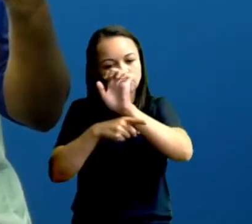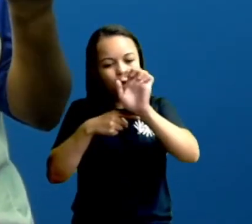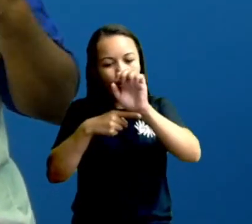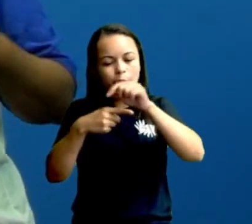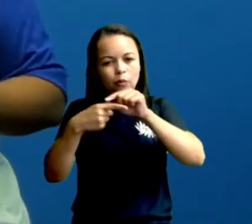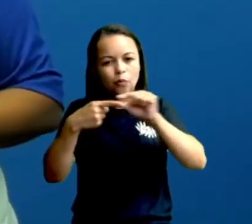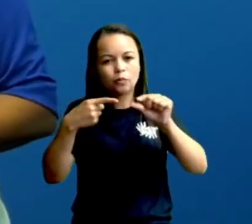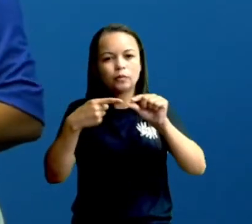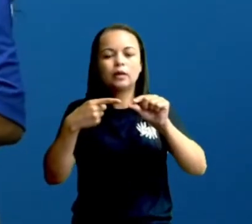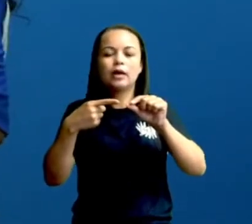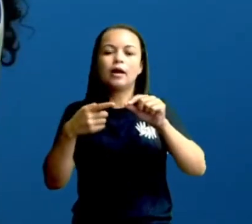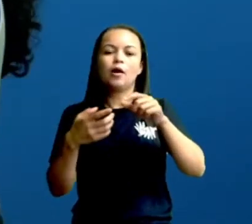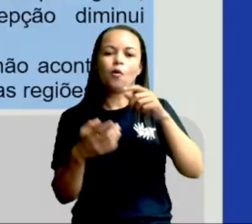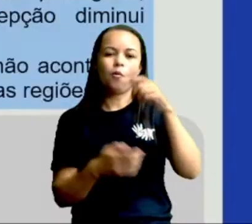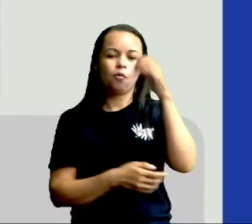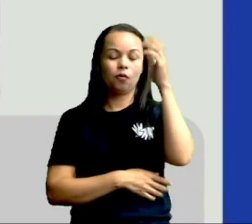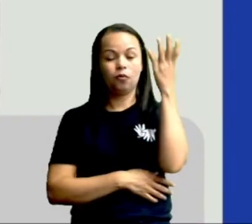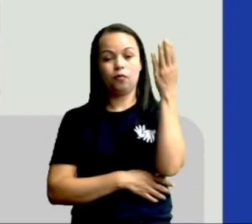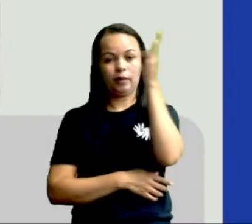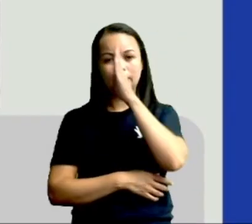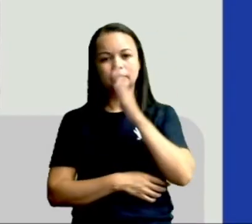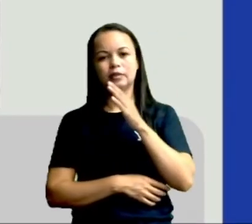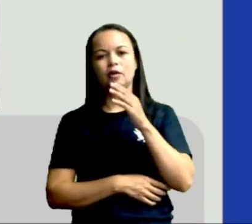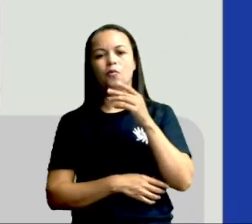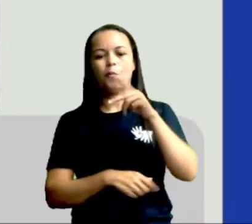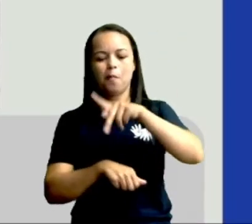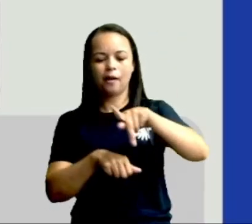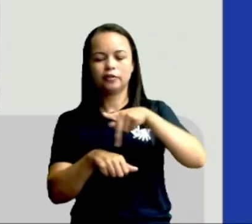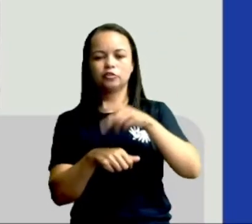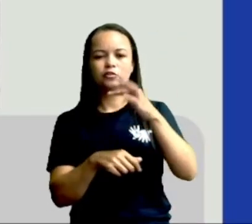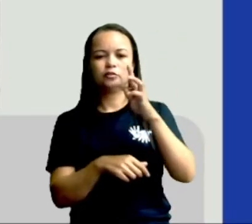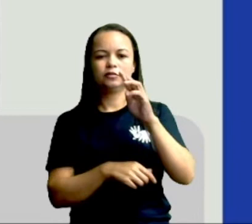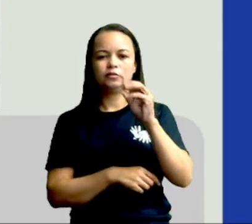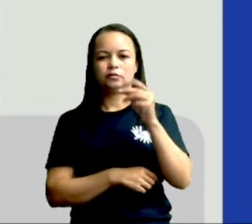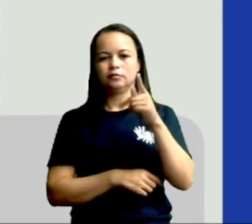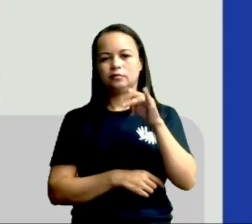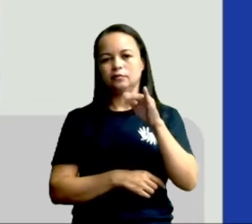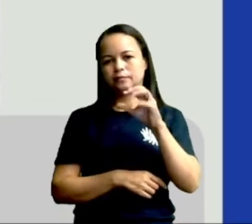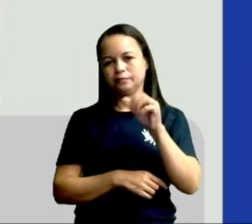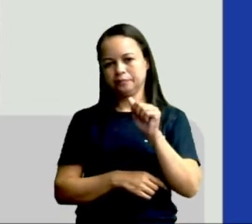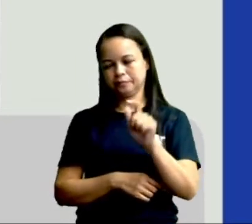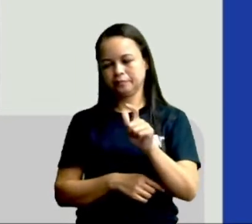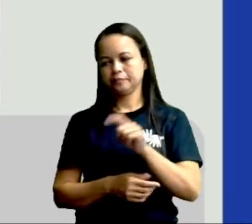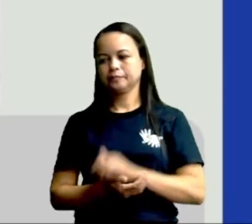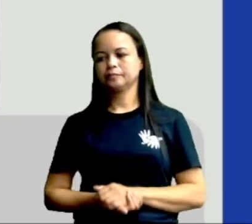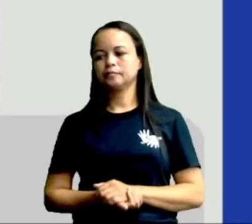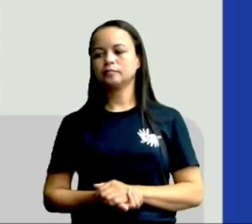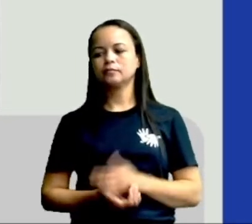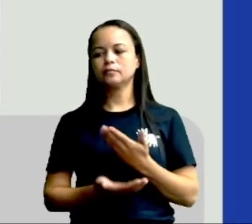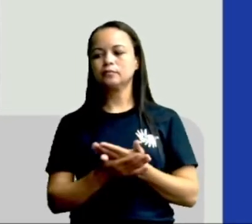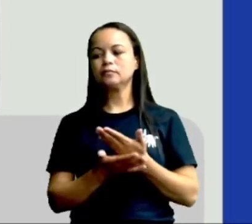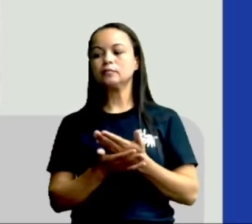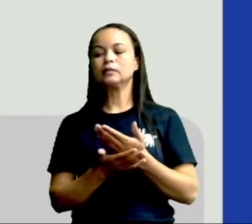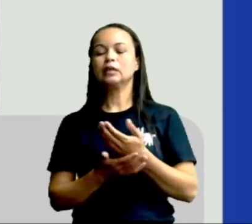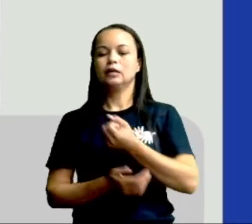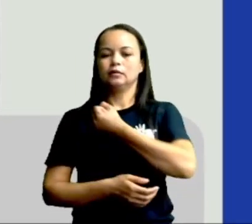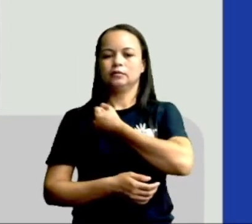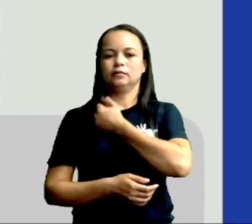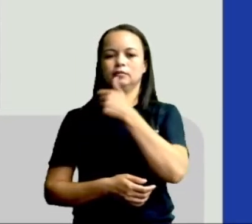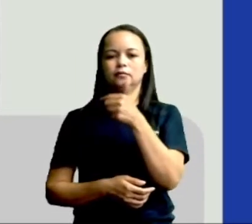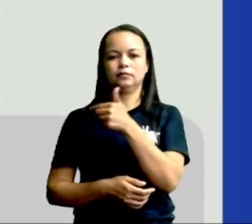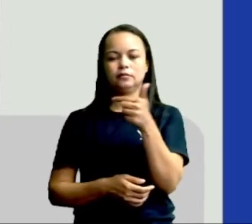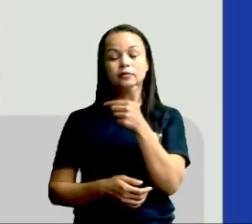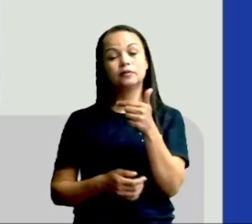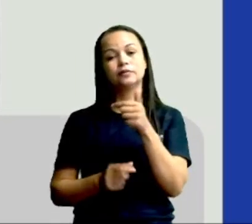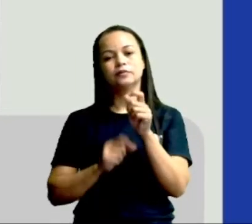país tropical. Aí vamos lá. Na aula de número 22, nós vimos os movimentos de